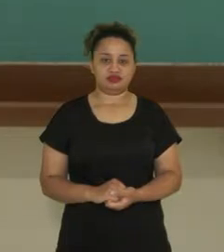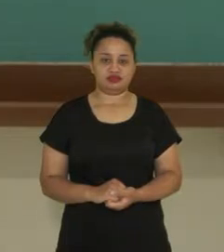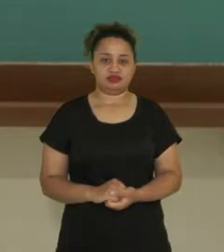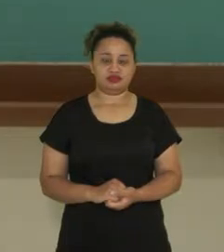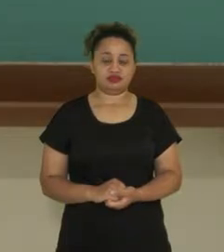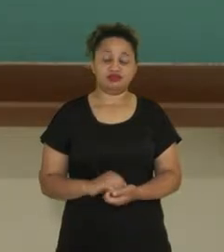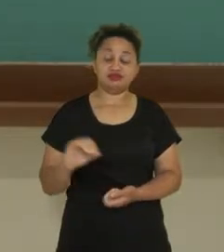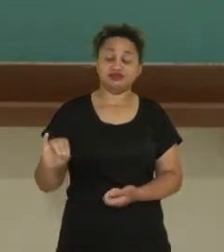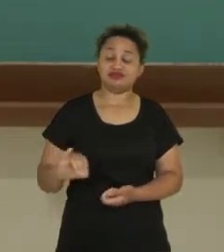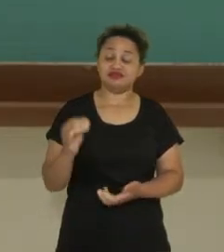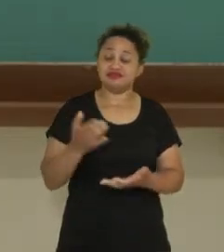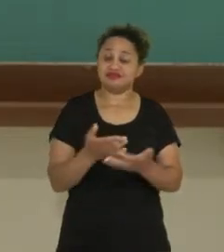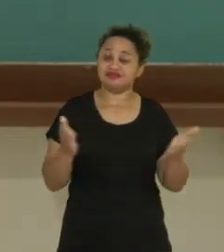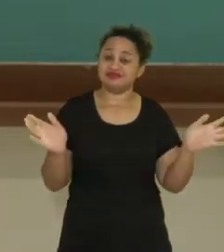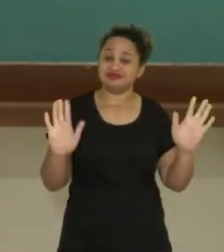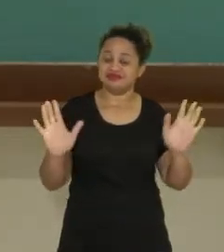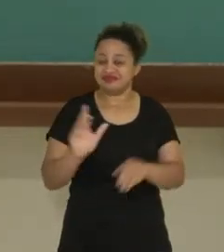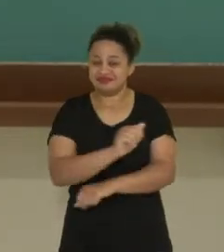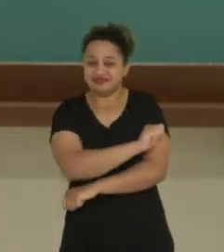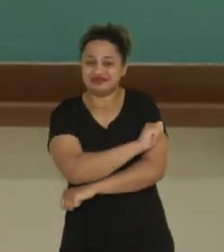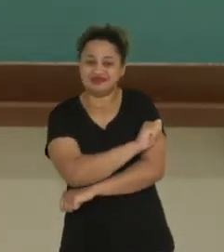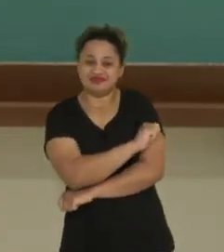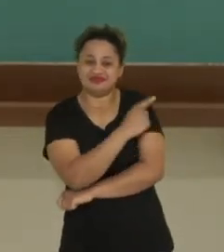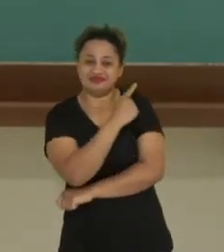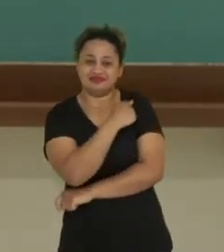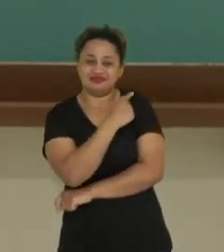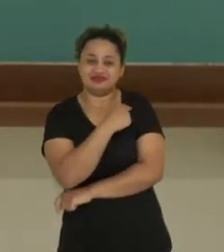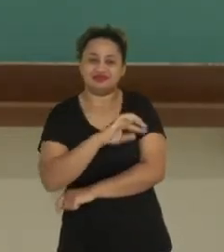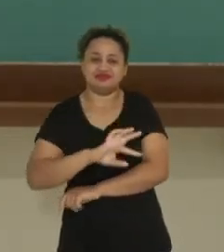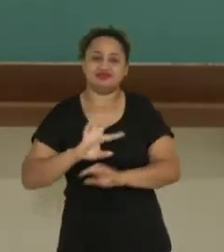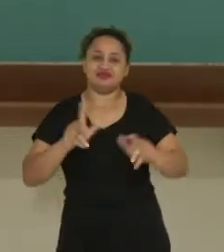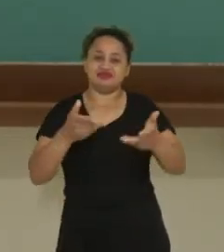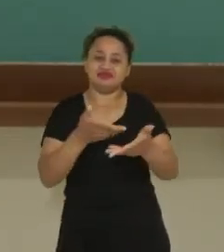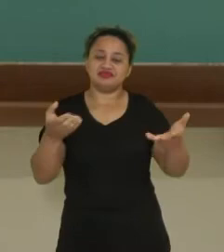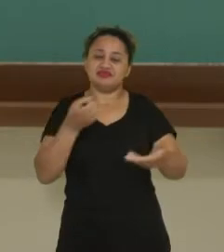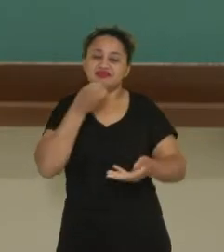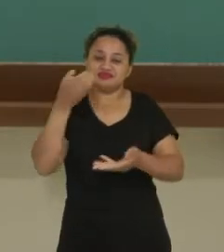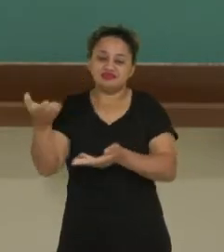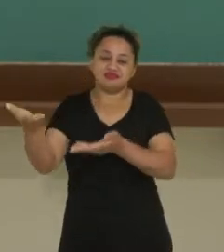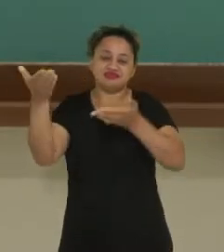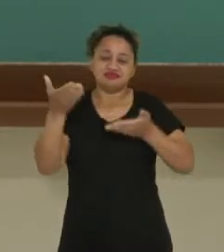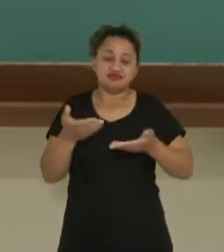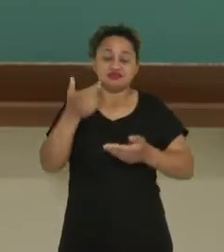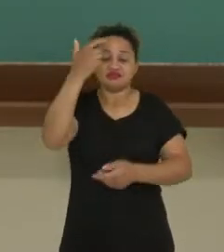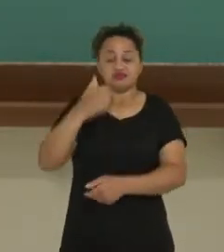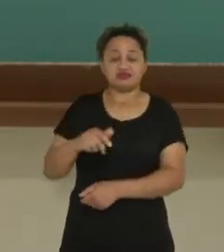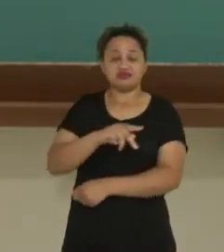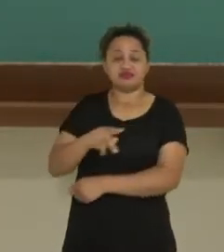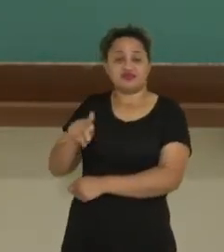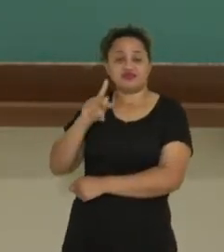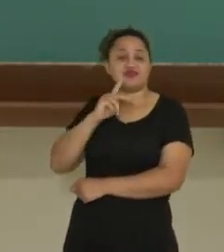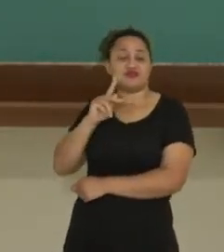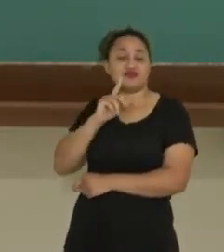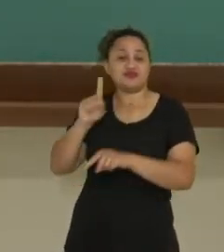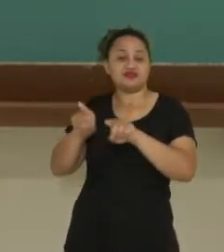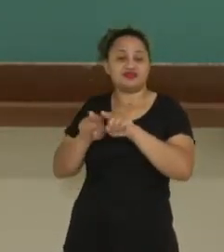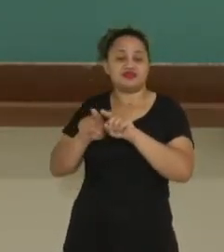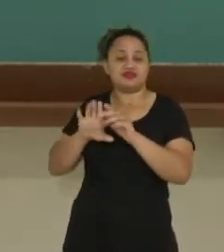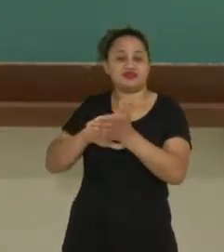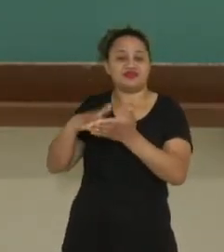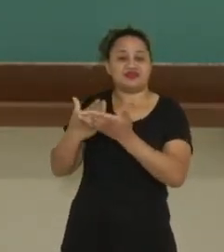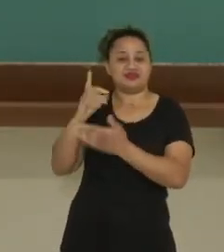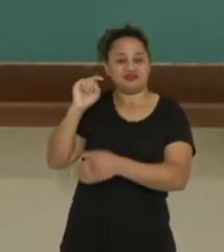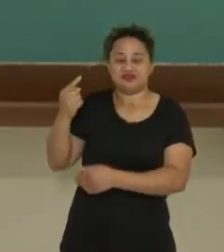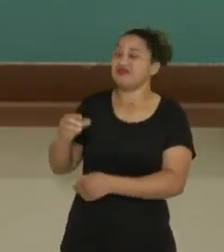Olá, estudantes da primeira série, sejam todos bem-vindos, sejam todas bem-vindas. Eu, professor Paulo Brito, Jéssica,